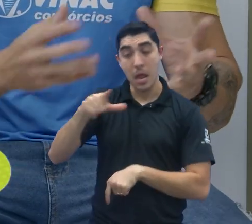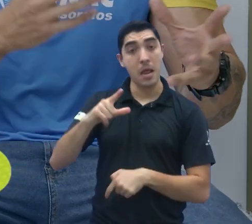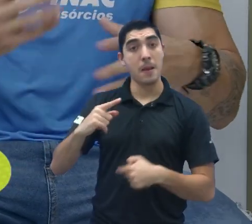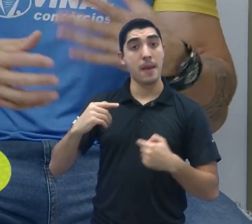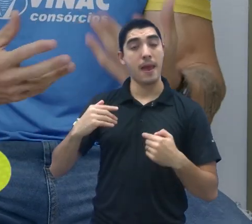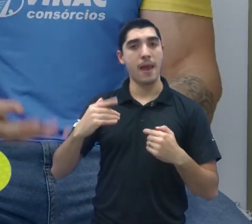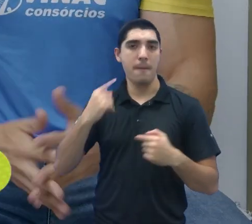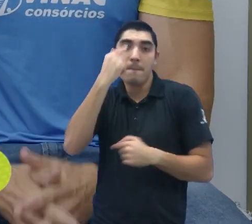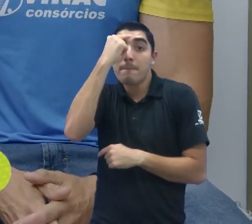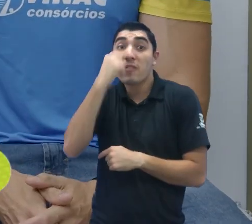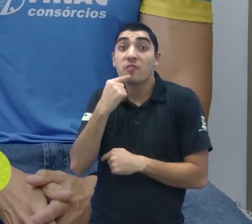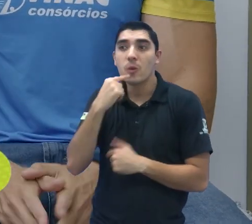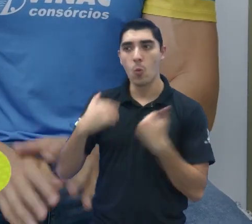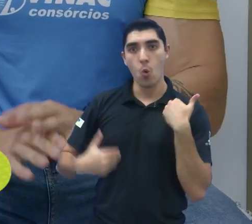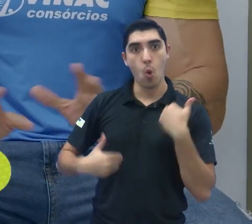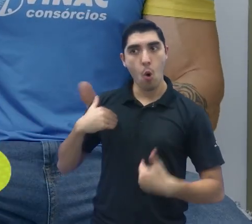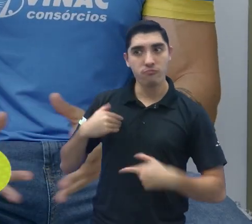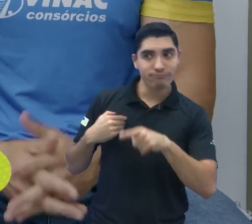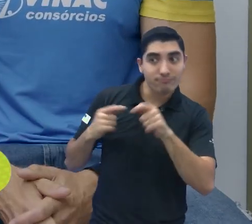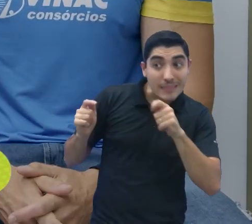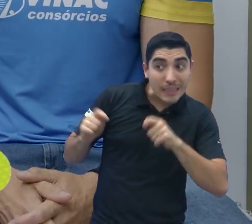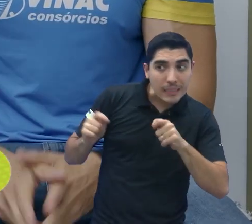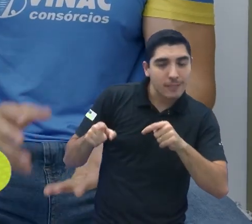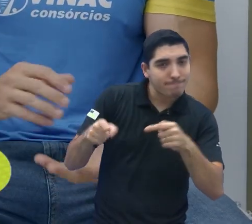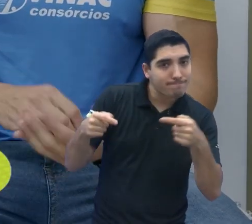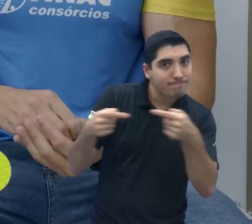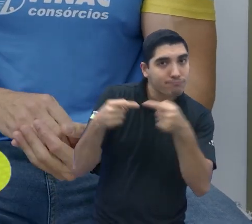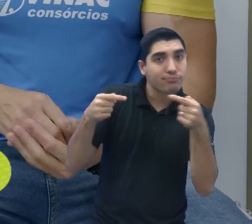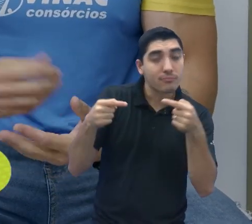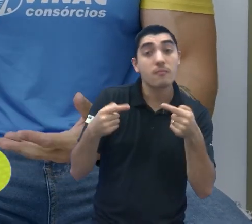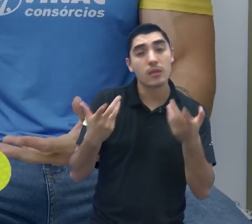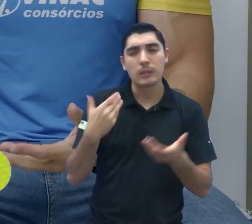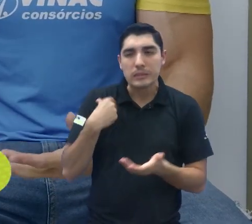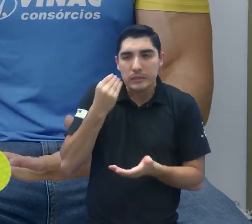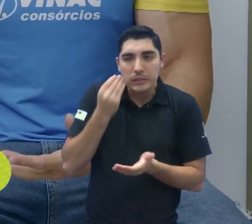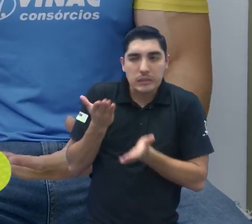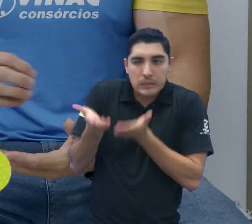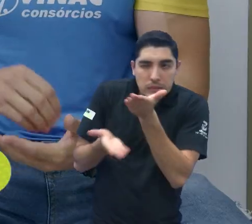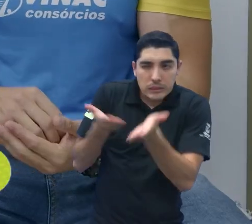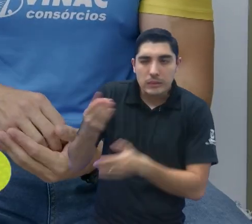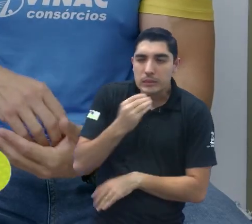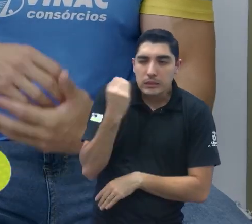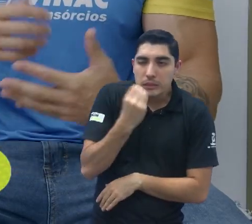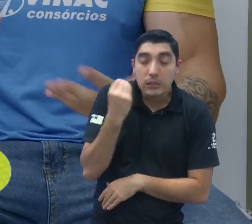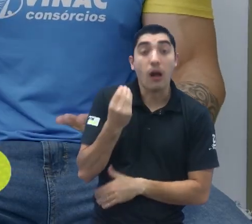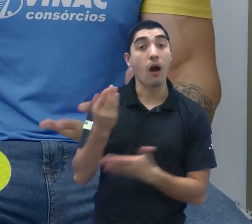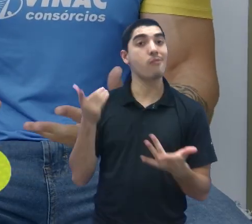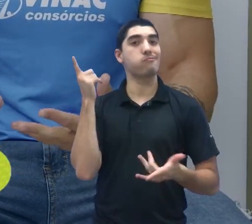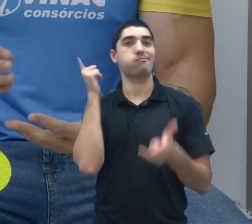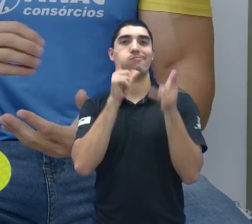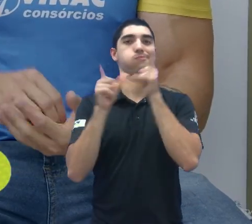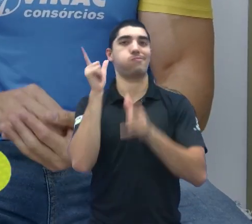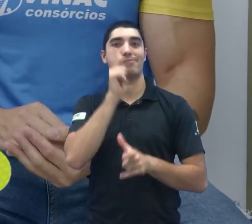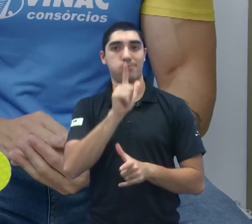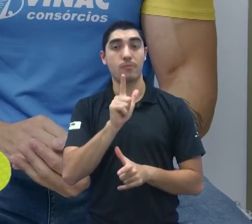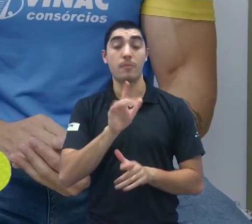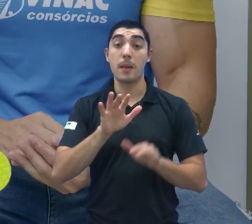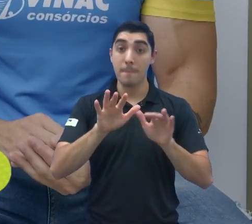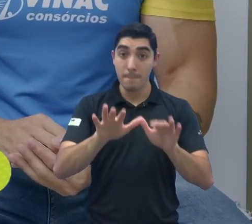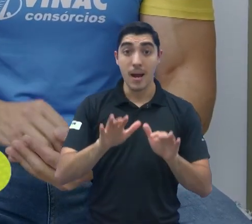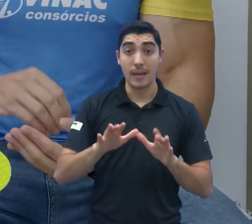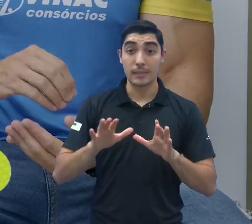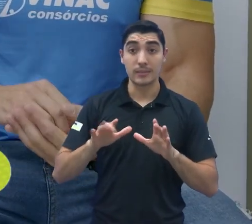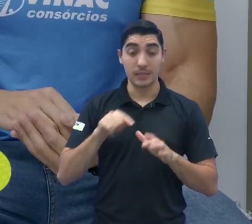gente foi puxando, iniciando, mas a ideia era social mesmo. E não foge hoje disso, né? A gente tem um rendimento, tem uma equipe forte, mas a base do